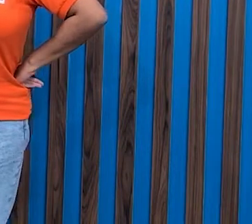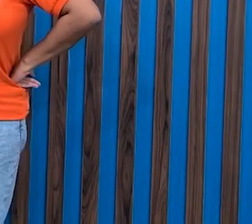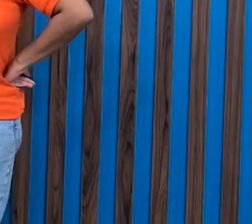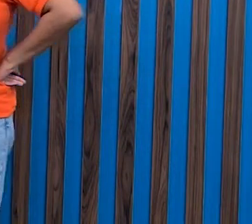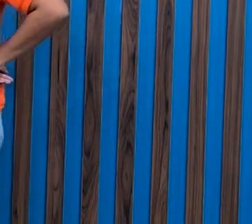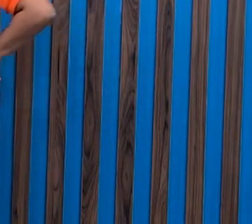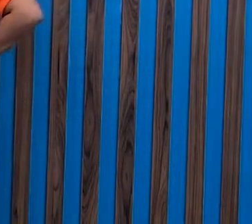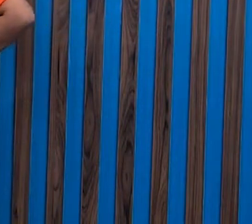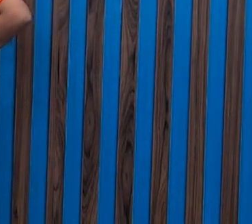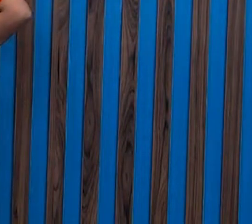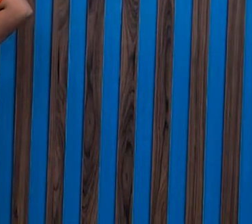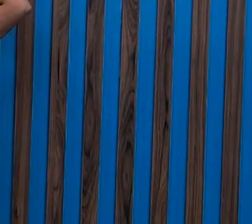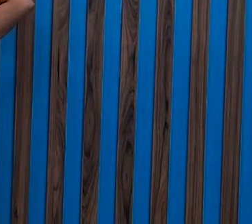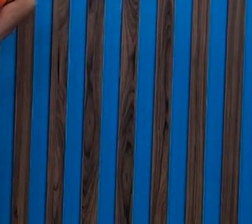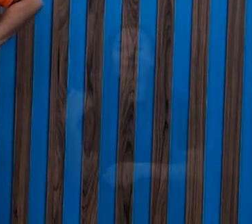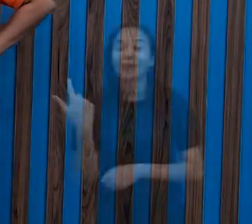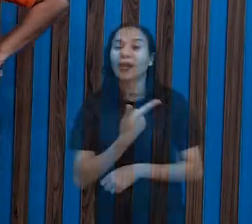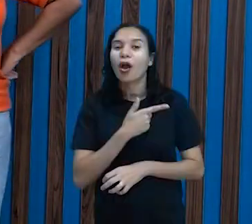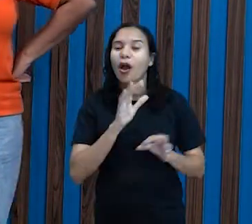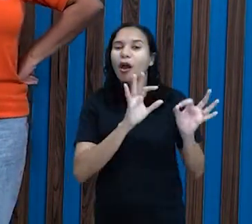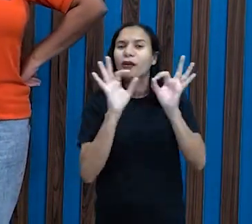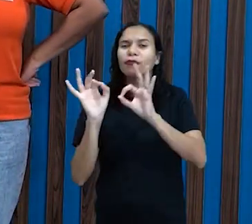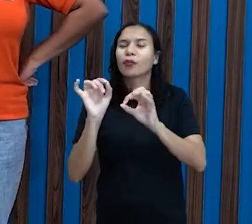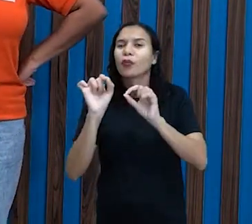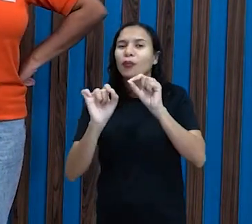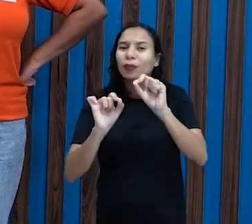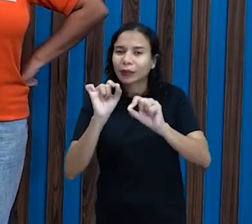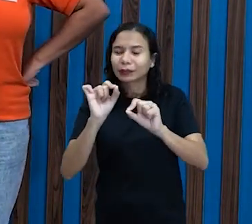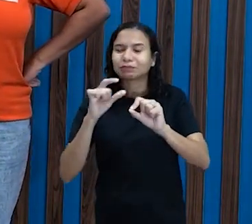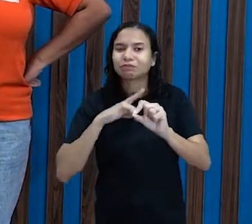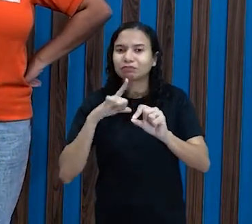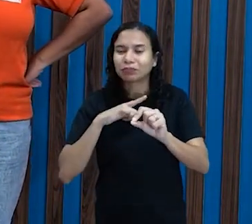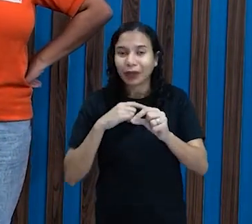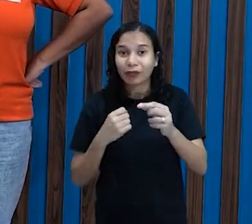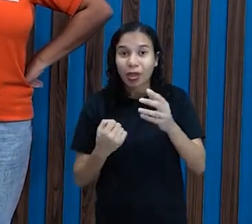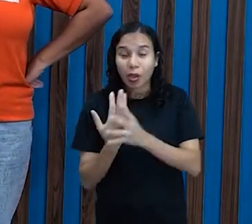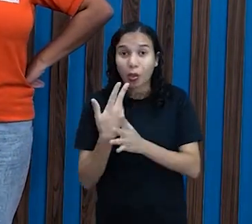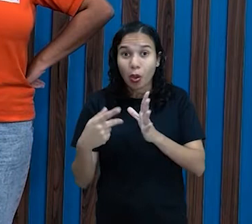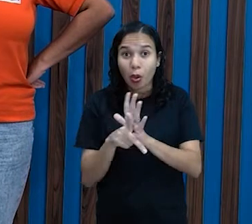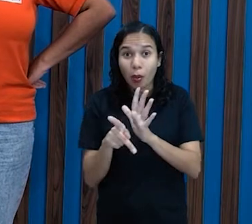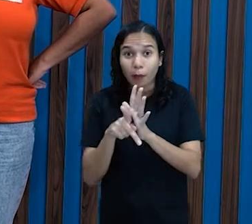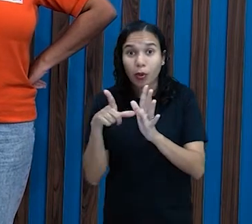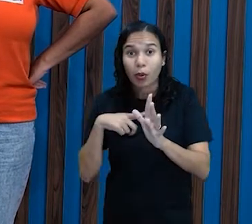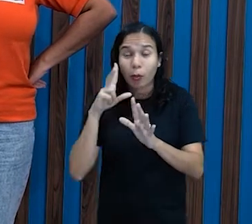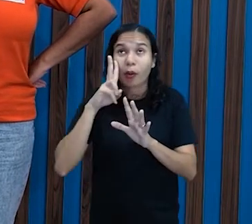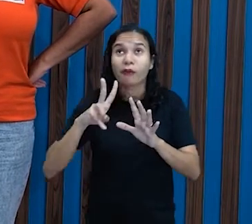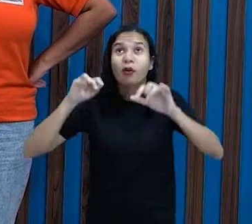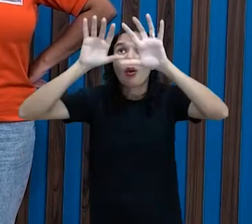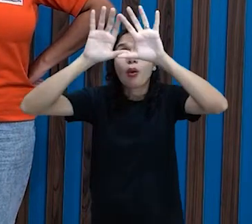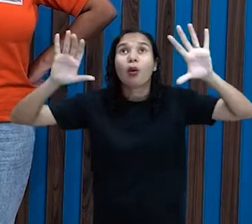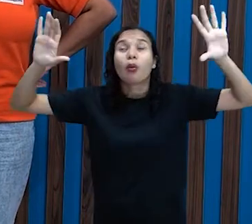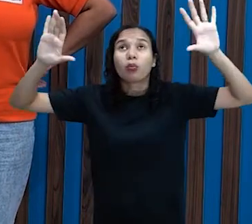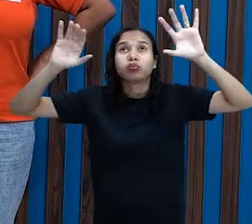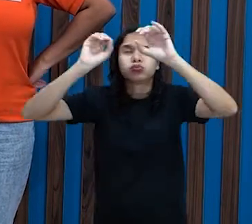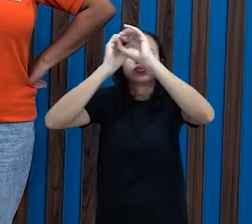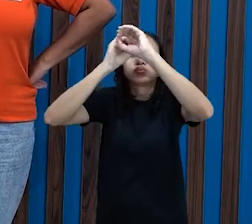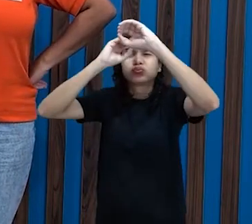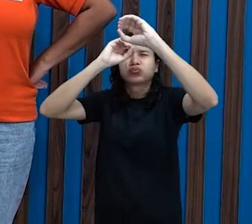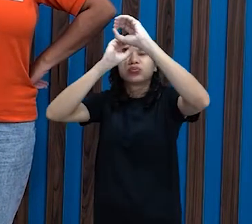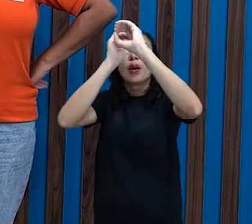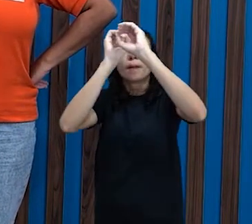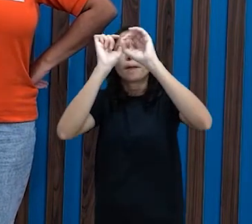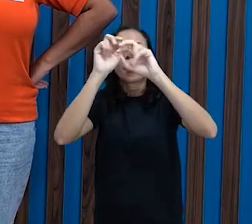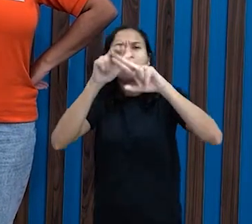Então, gente, o que é que a gente acabou de ver aqui? Um fenômeno meteorológico. Mas por